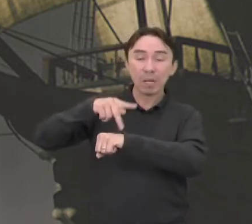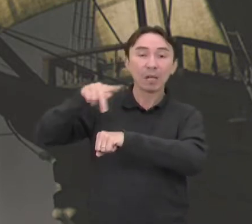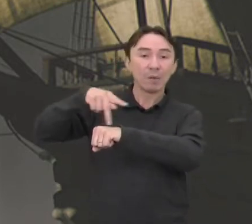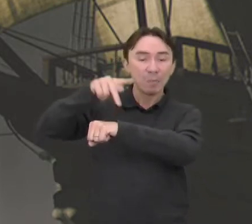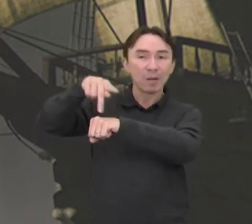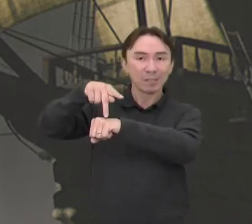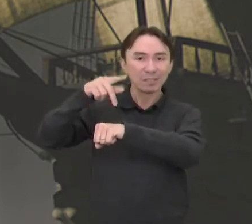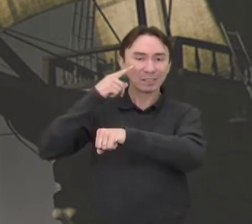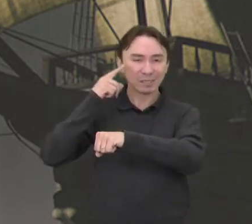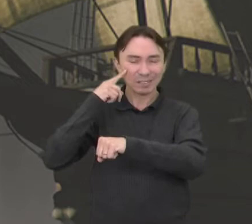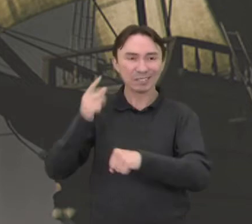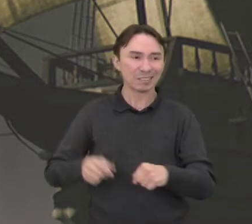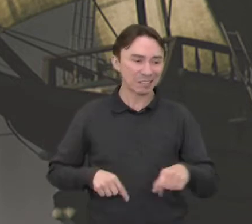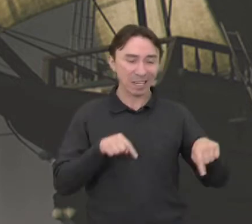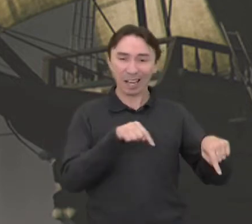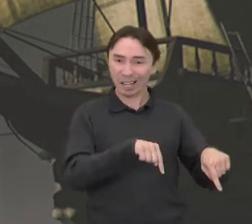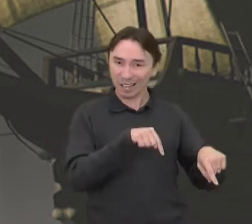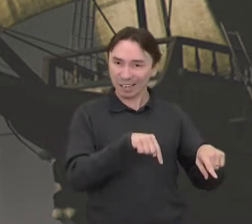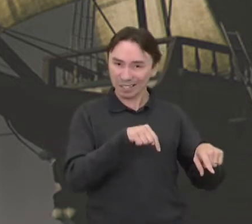da América e